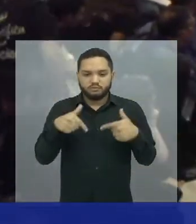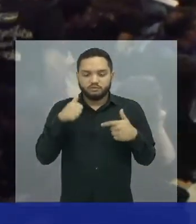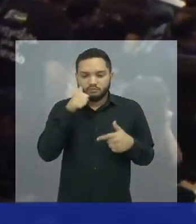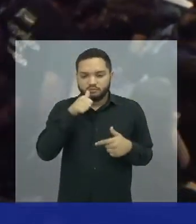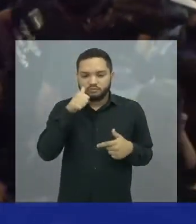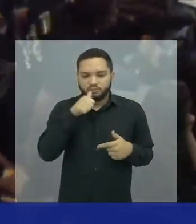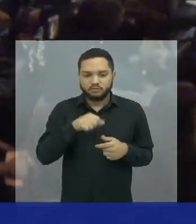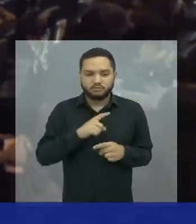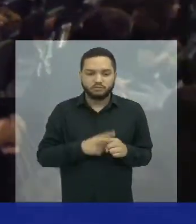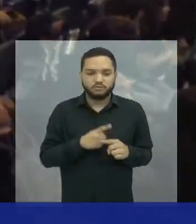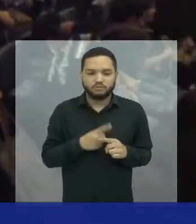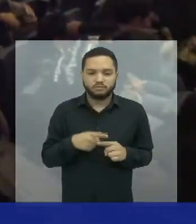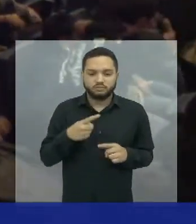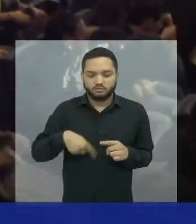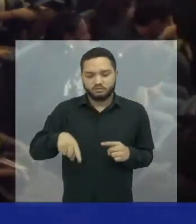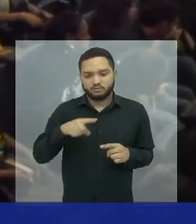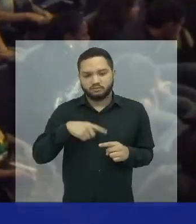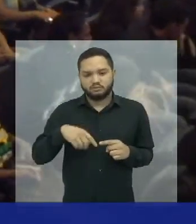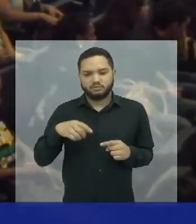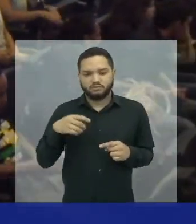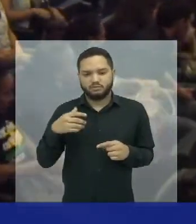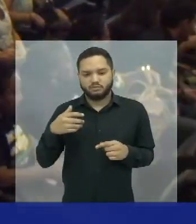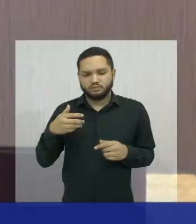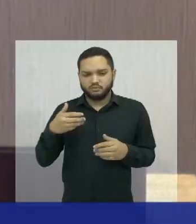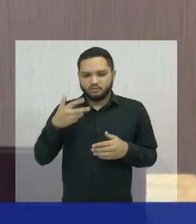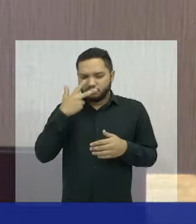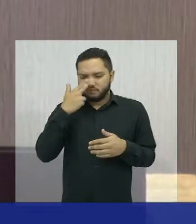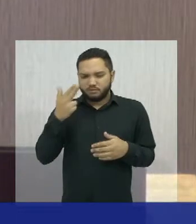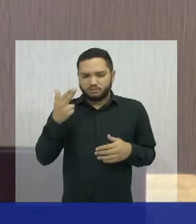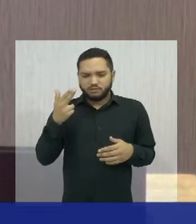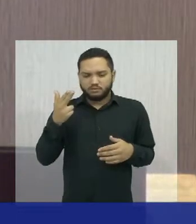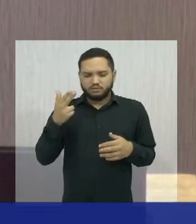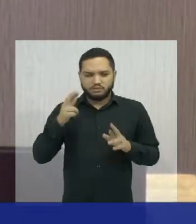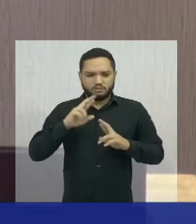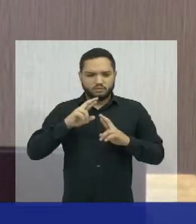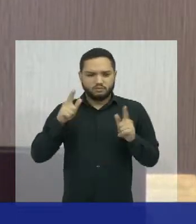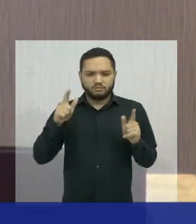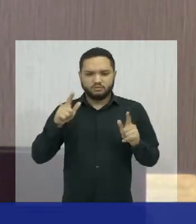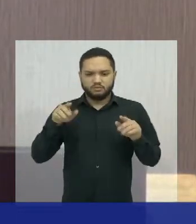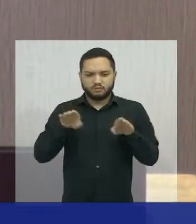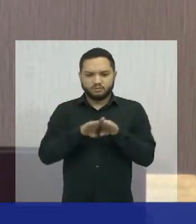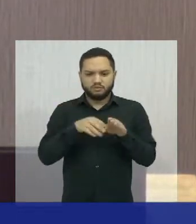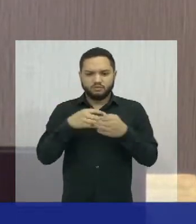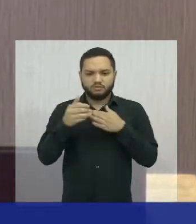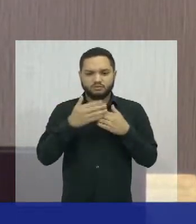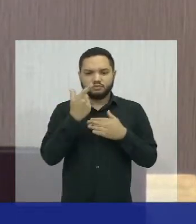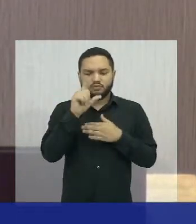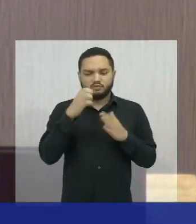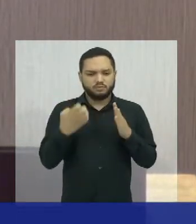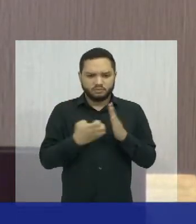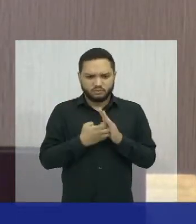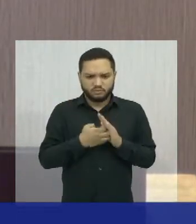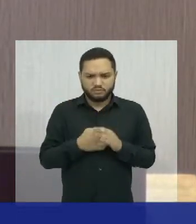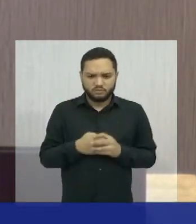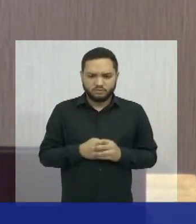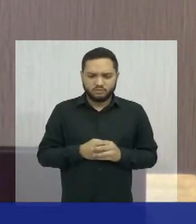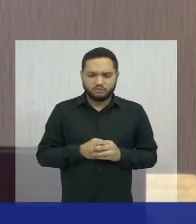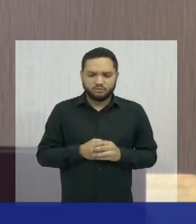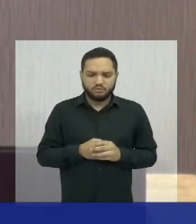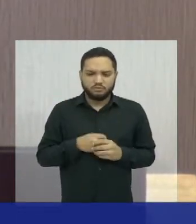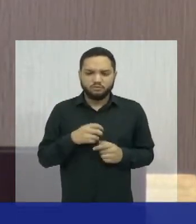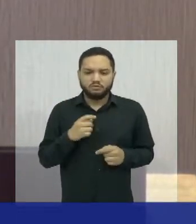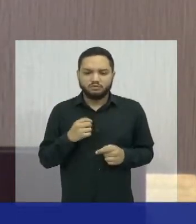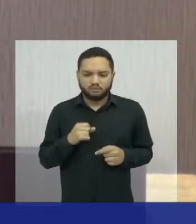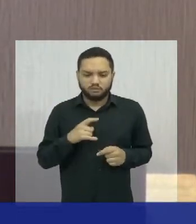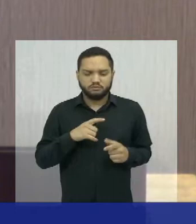nós somos tratados de forma tão fortemente igual a qualquer outra empresa. Se todo